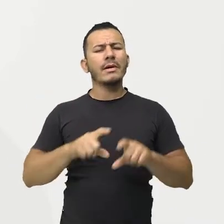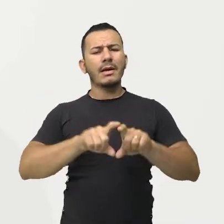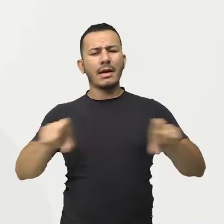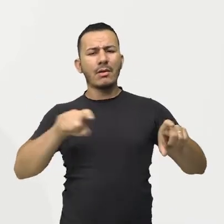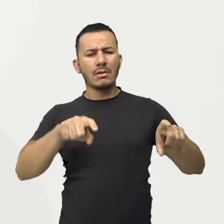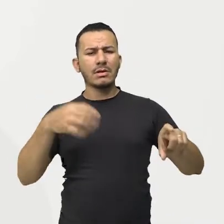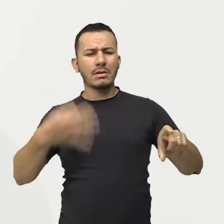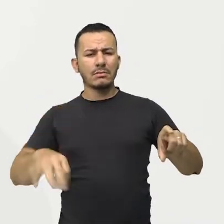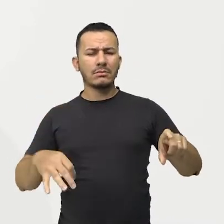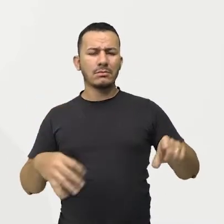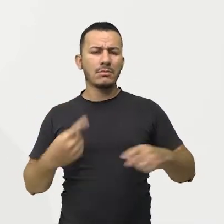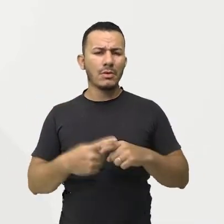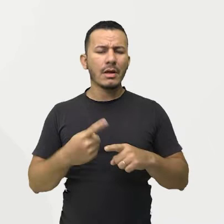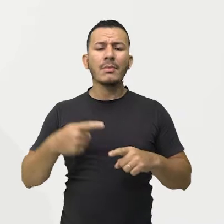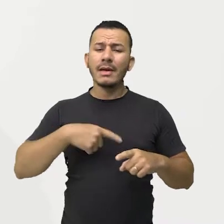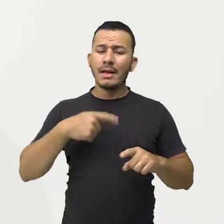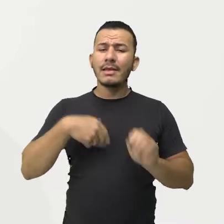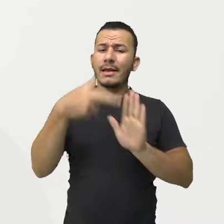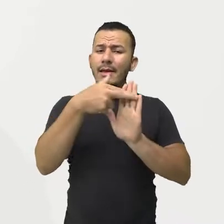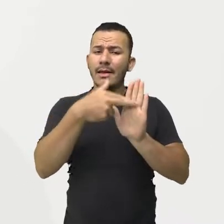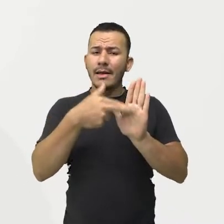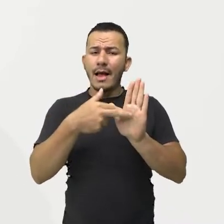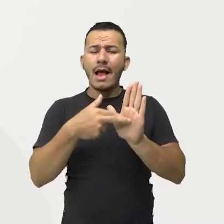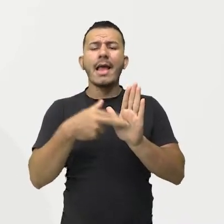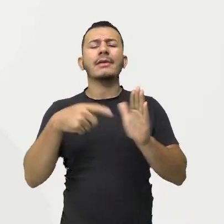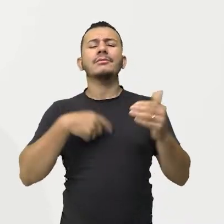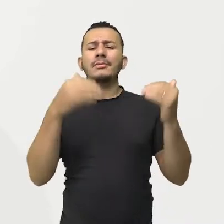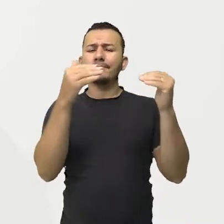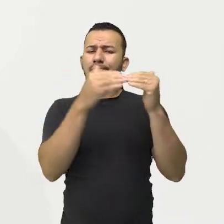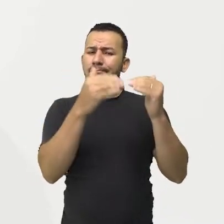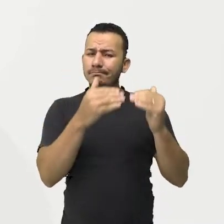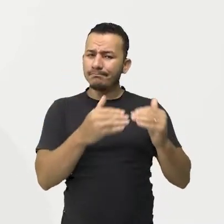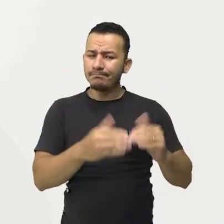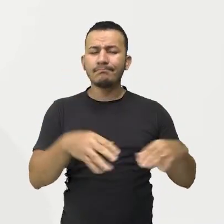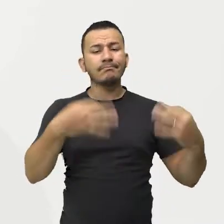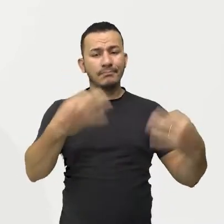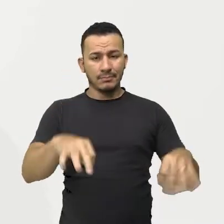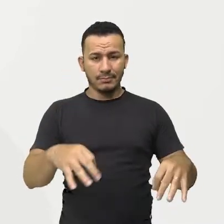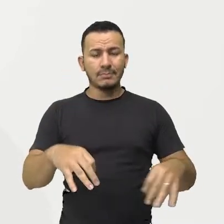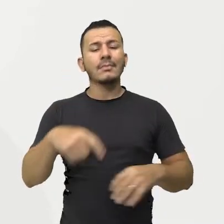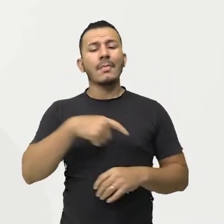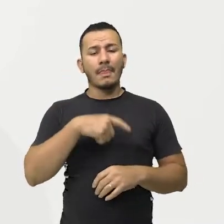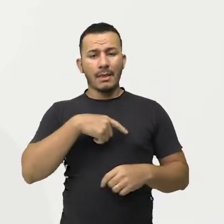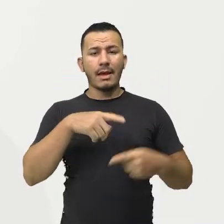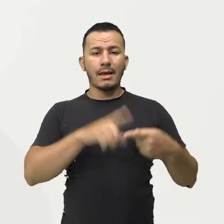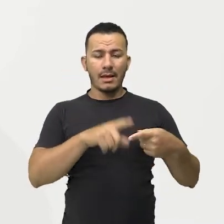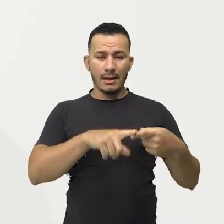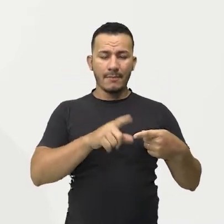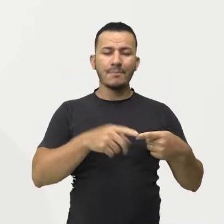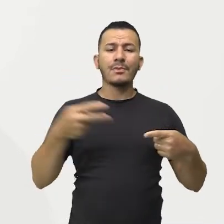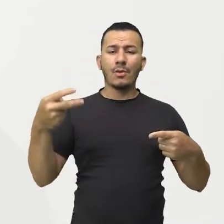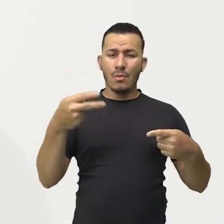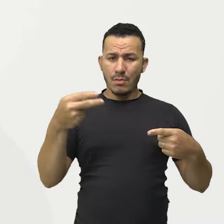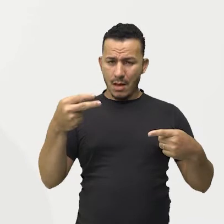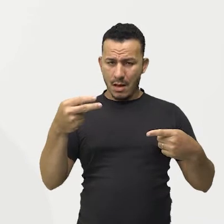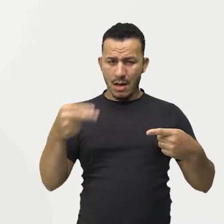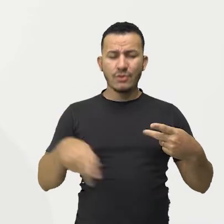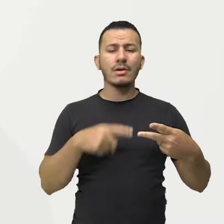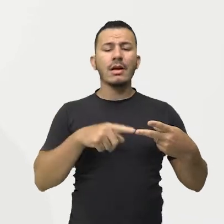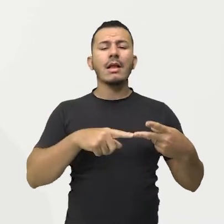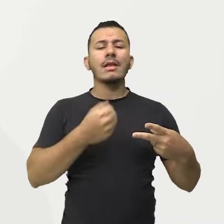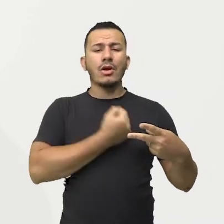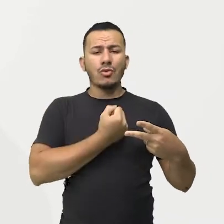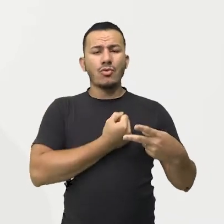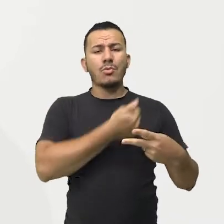equação? Porque ela atende todas as definições da equação, certo? Possui igualdade, tem